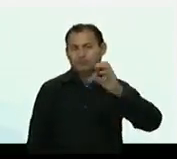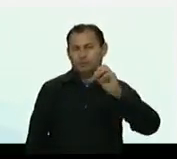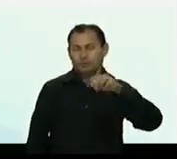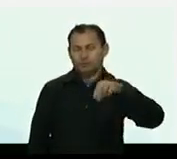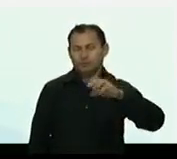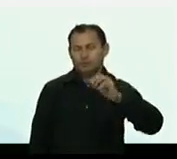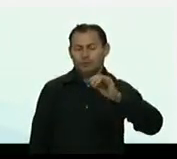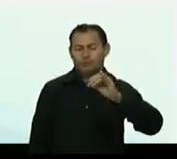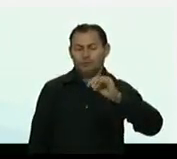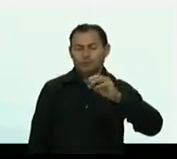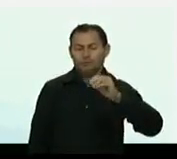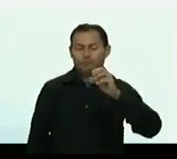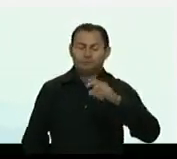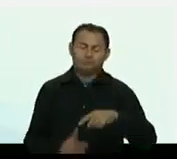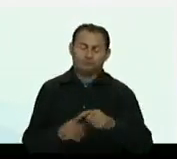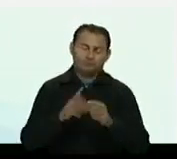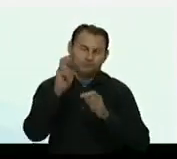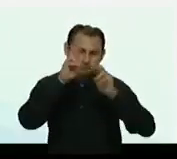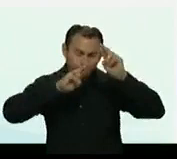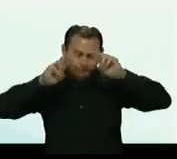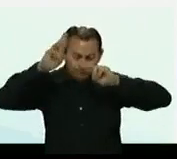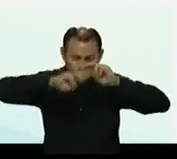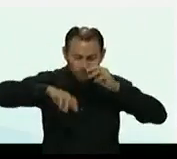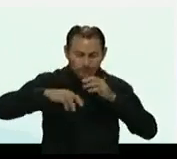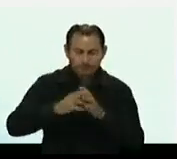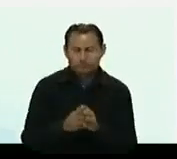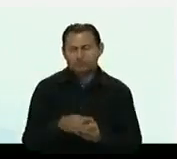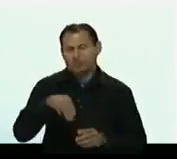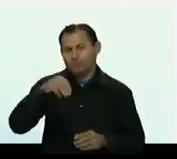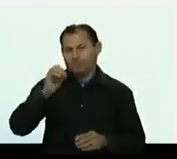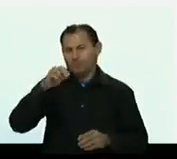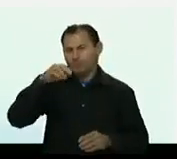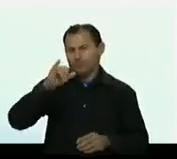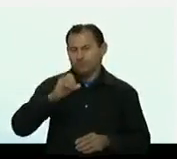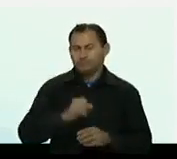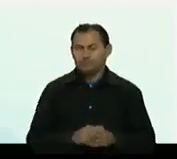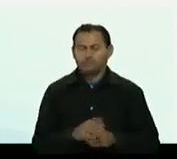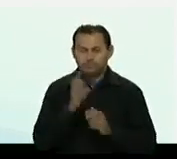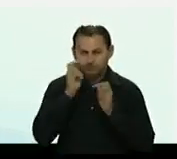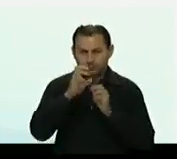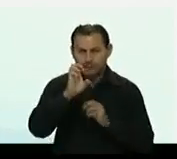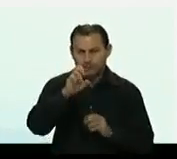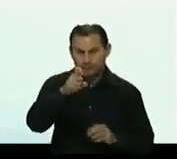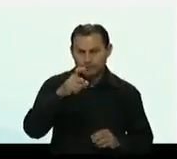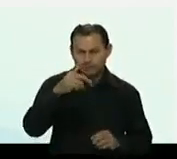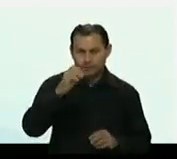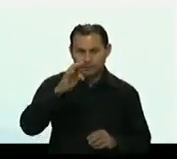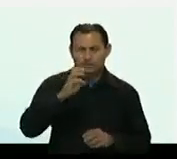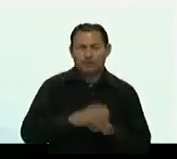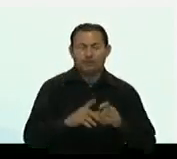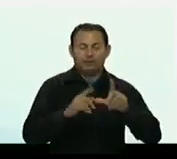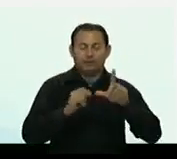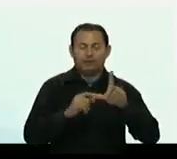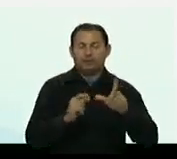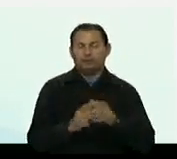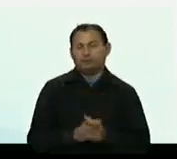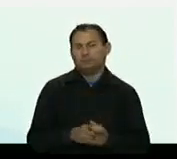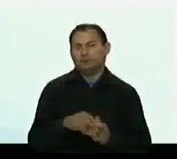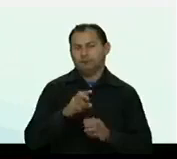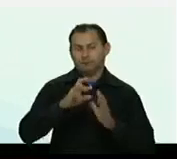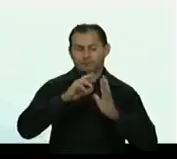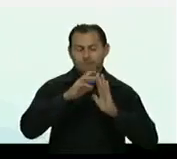monômios, certo? E para a gente analisar o grau de um monômio, a gente olha o expoente da nossa letra, que é a